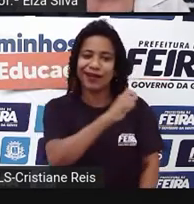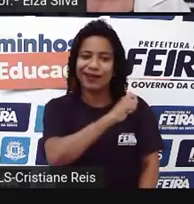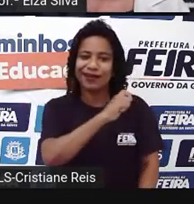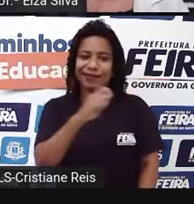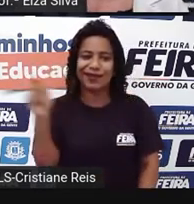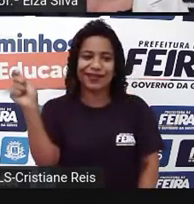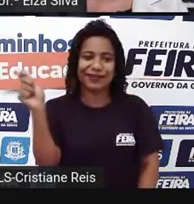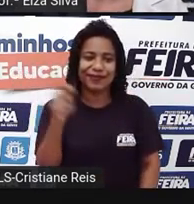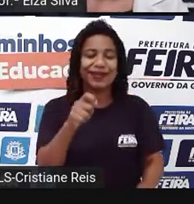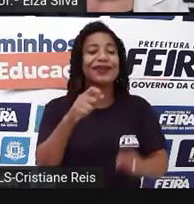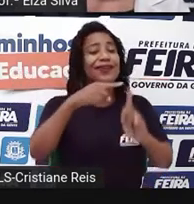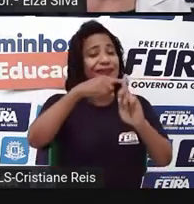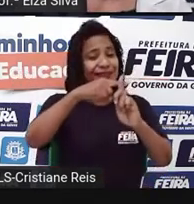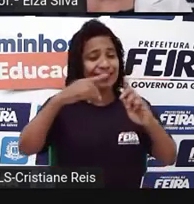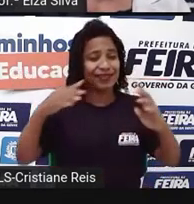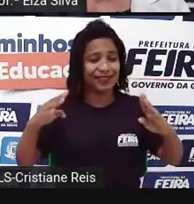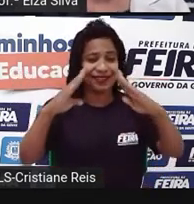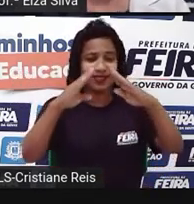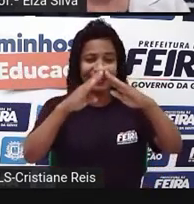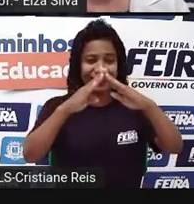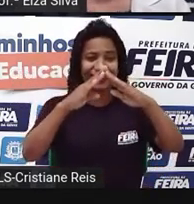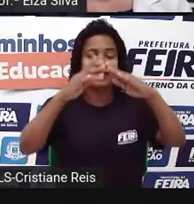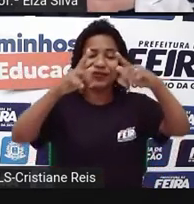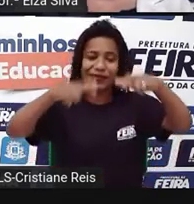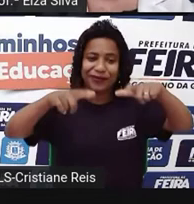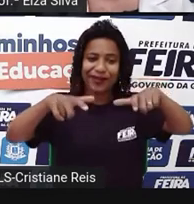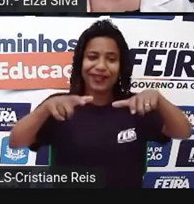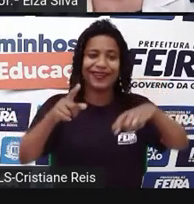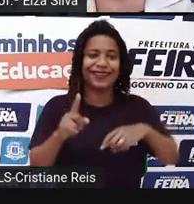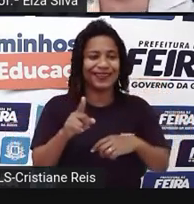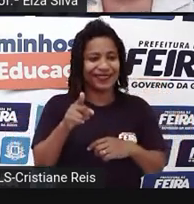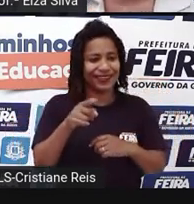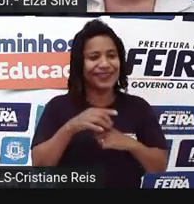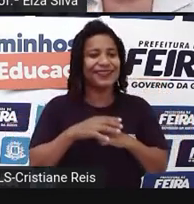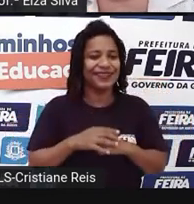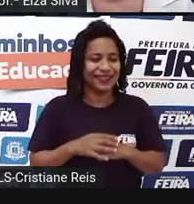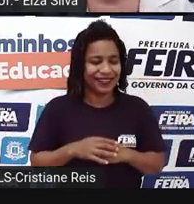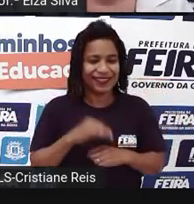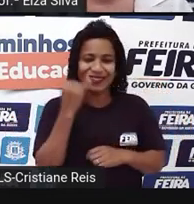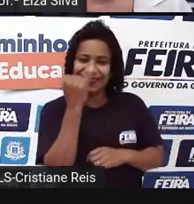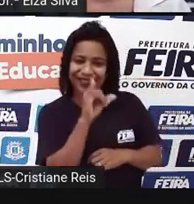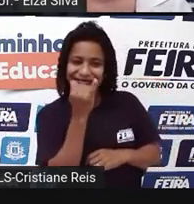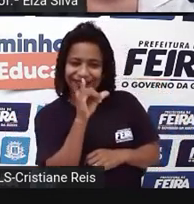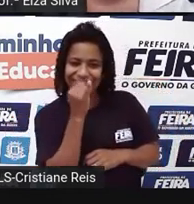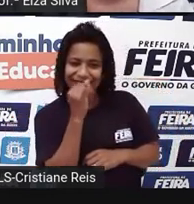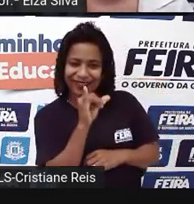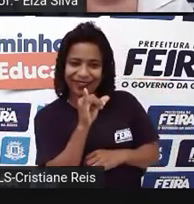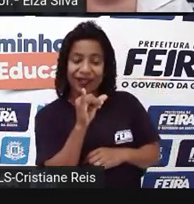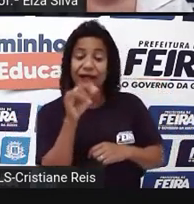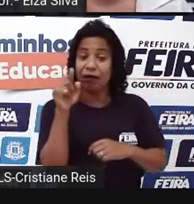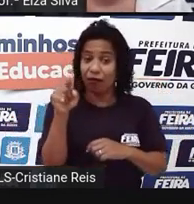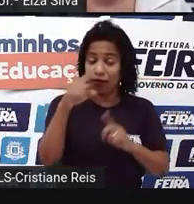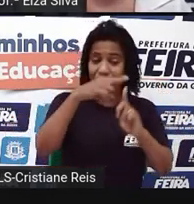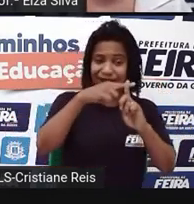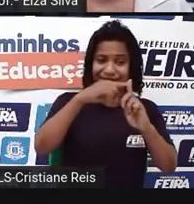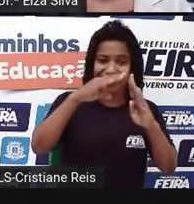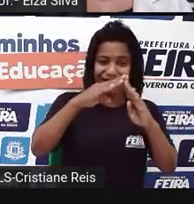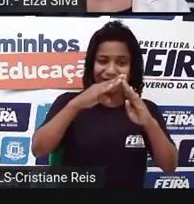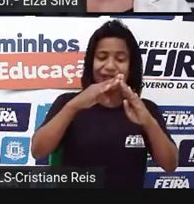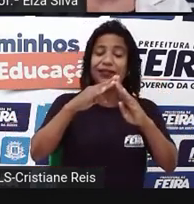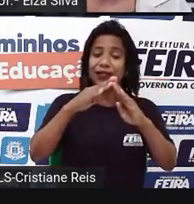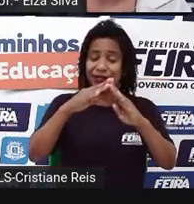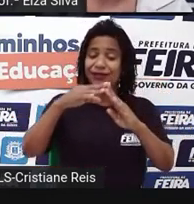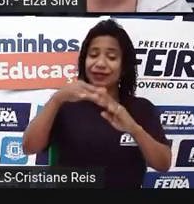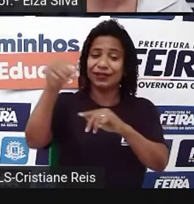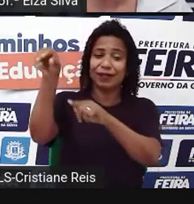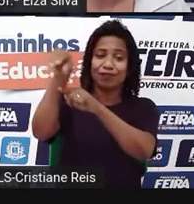da Catedral de Pisa. E nessa torre é onde eles armazenavam os sinos da igreja, ok?